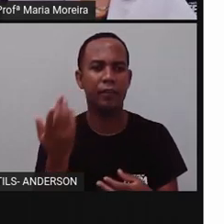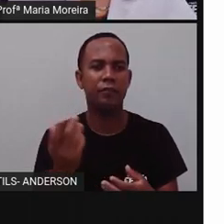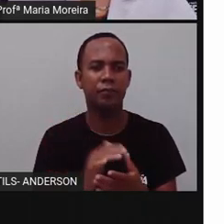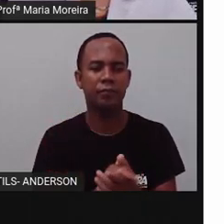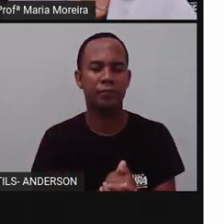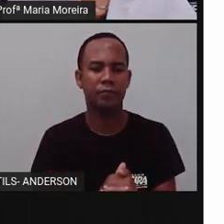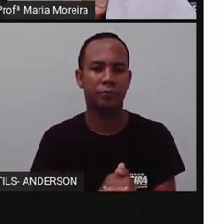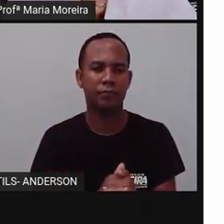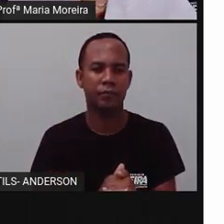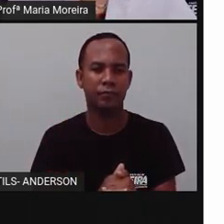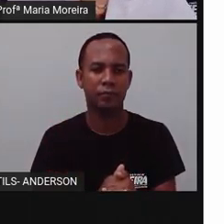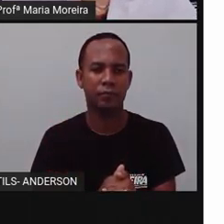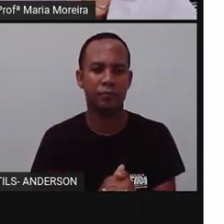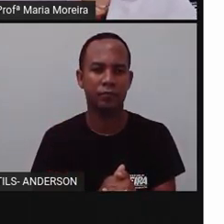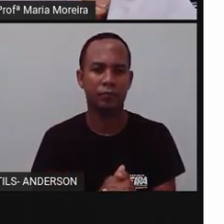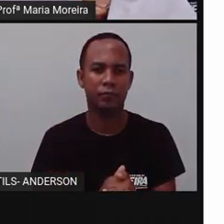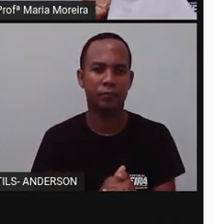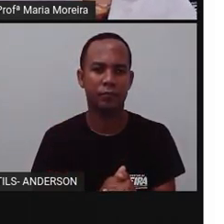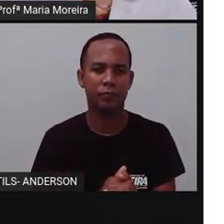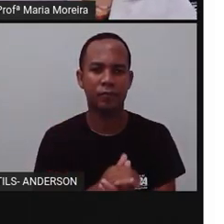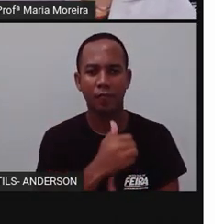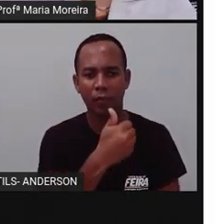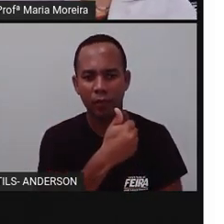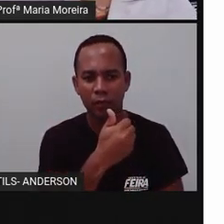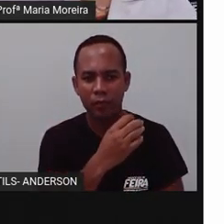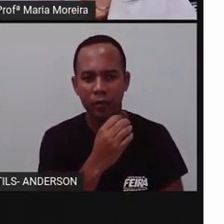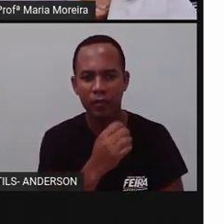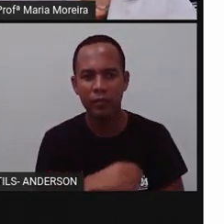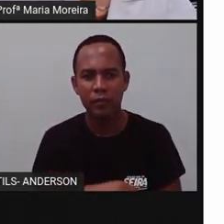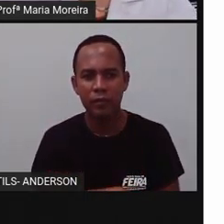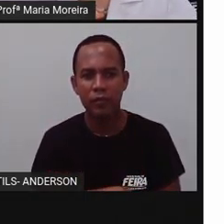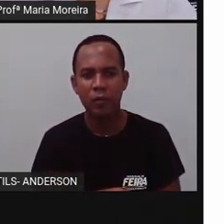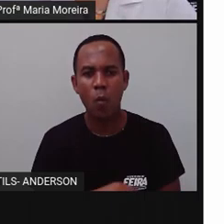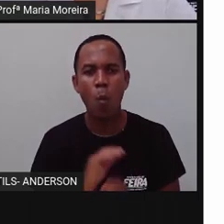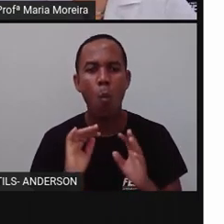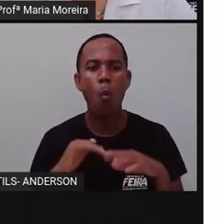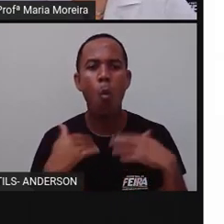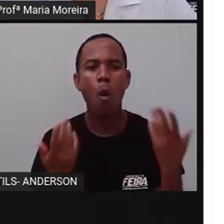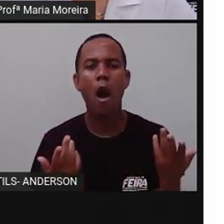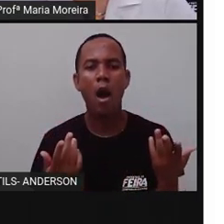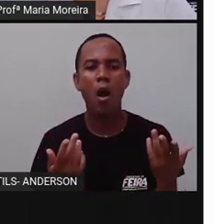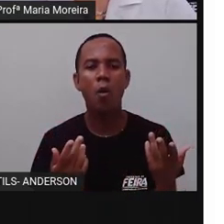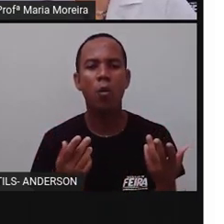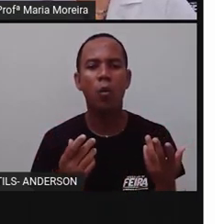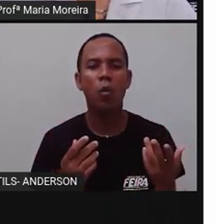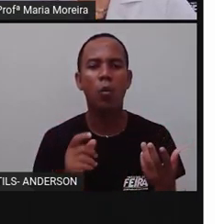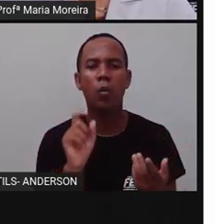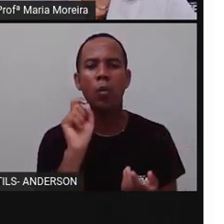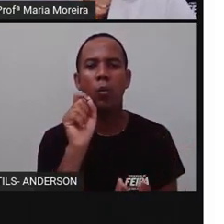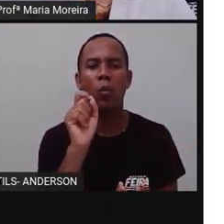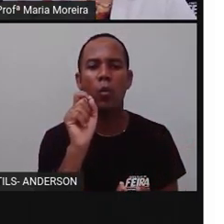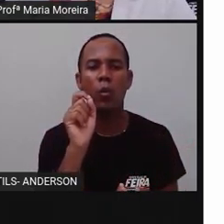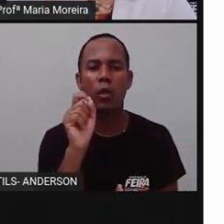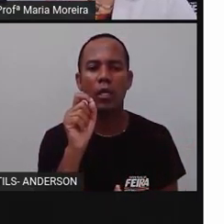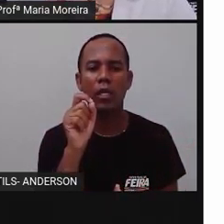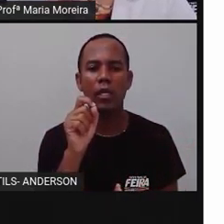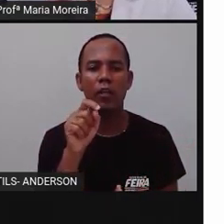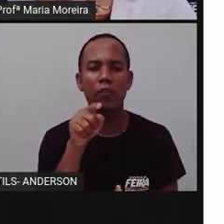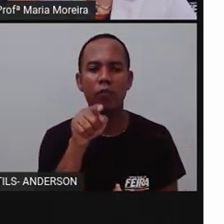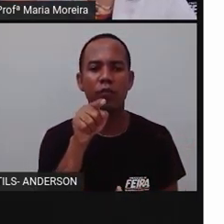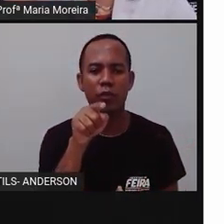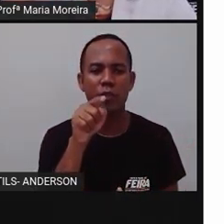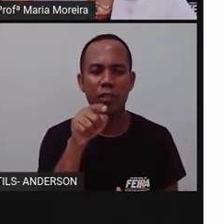foi? E o último questionamento aí para a Pró. Qual foi a lição dada a... Tá escrito aí, na